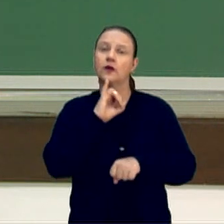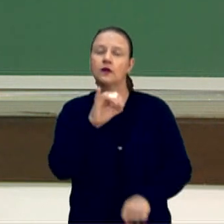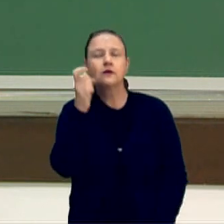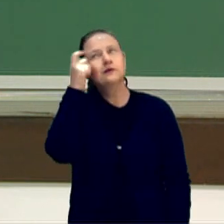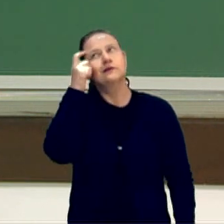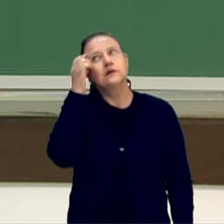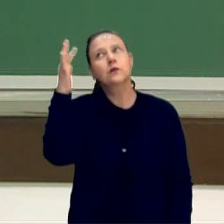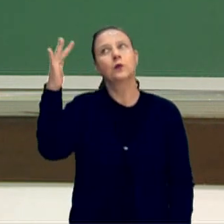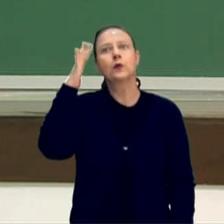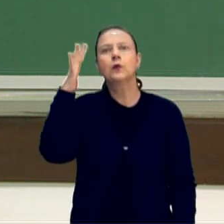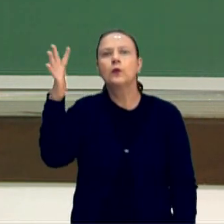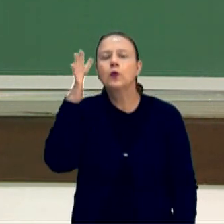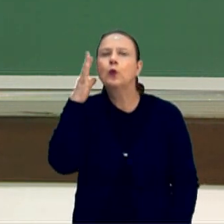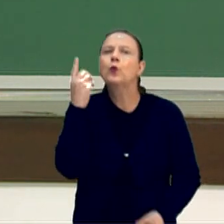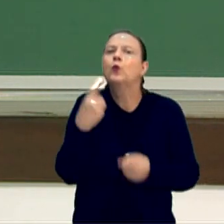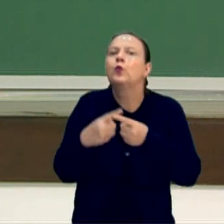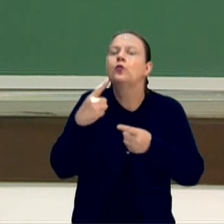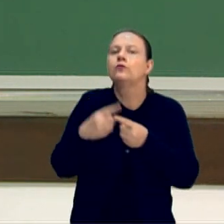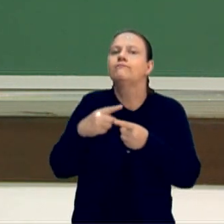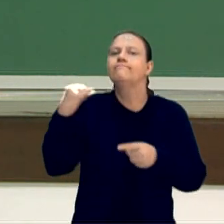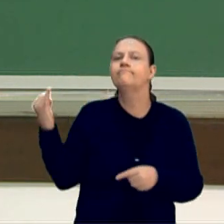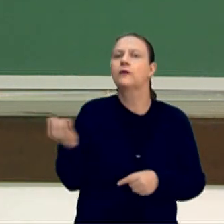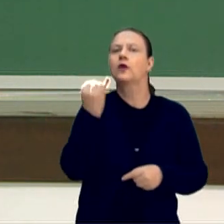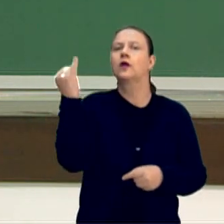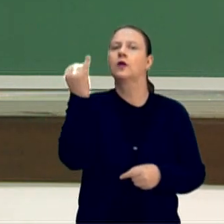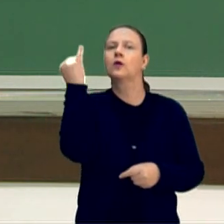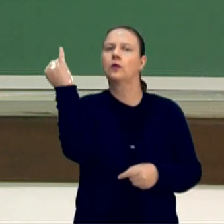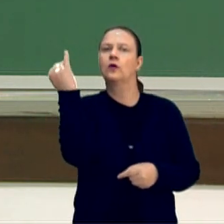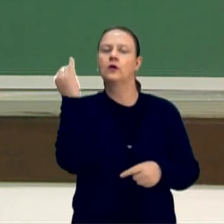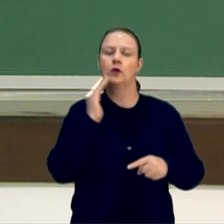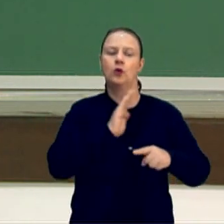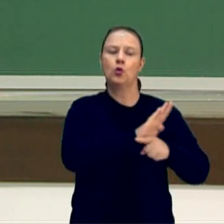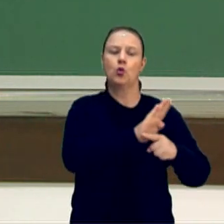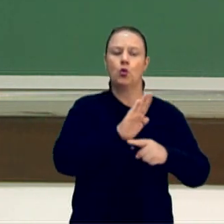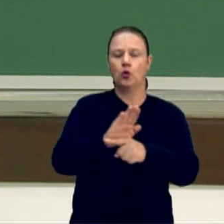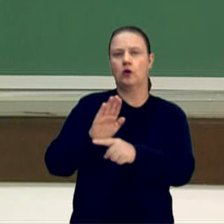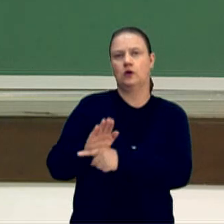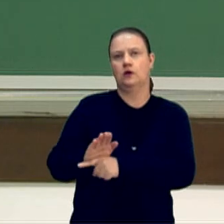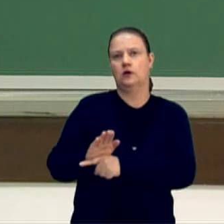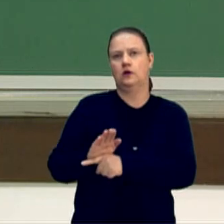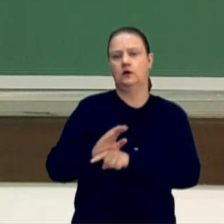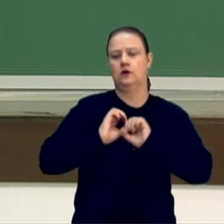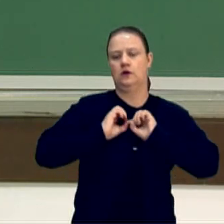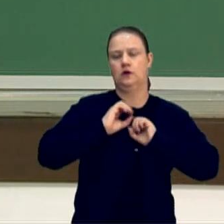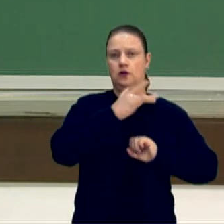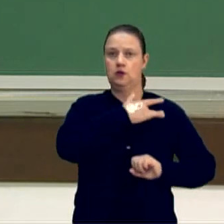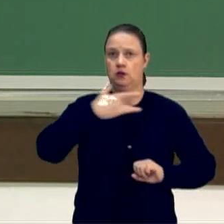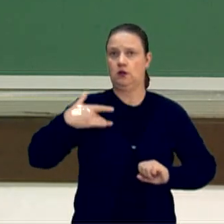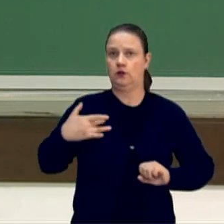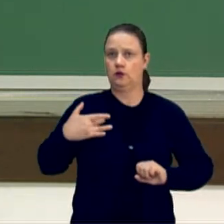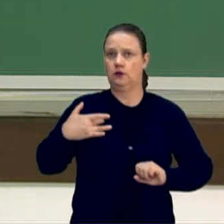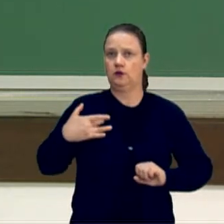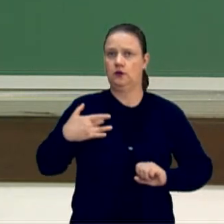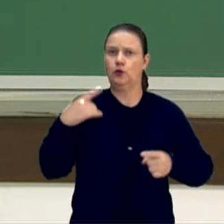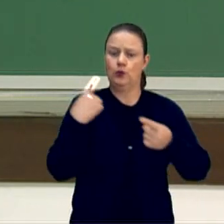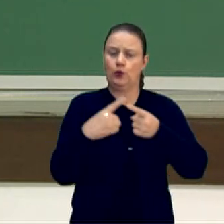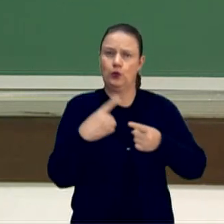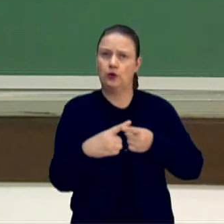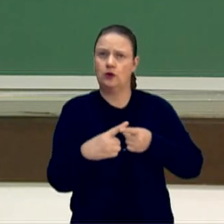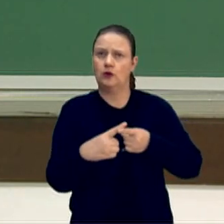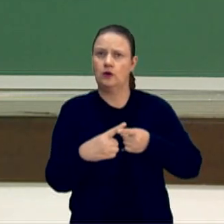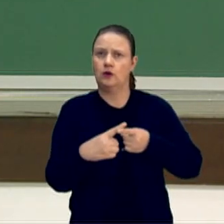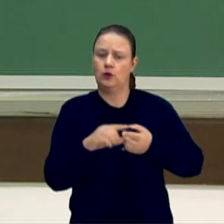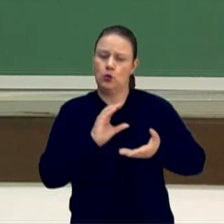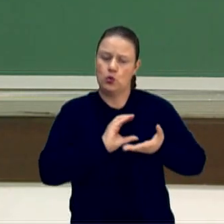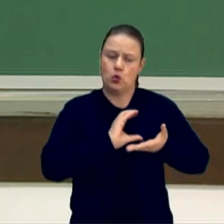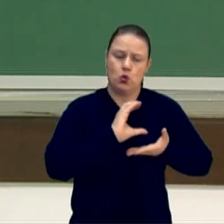bem, por que é importante investir na saúde pública? Ora, por um único motivo, porque nós dependemos